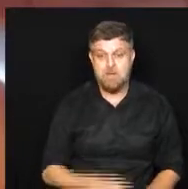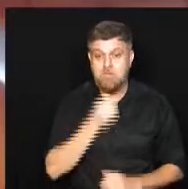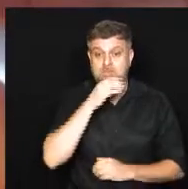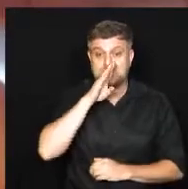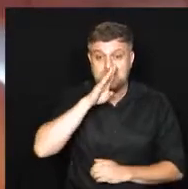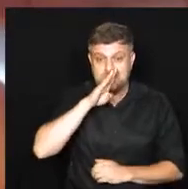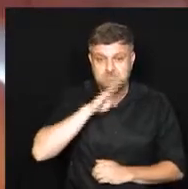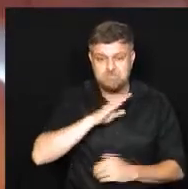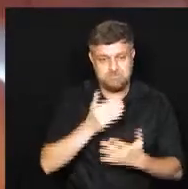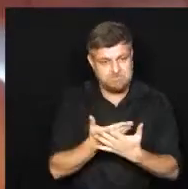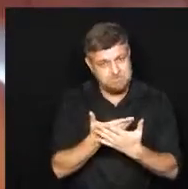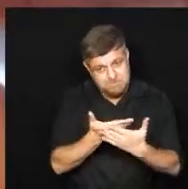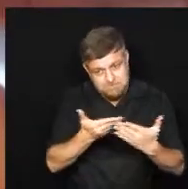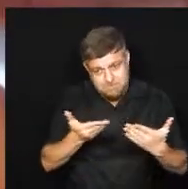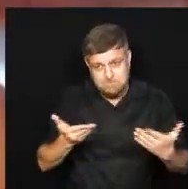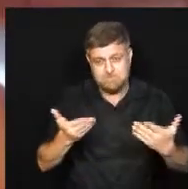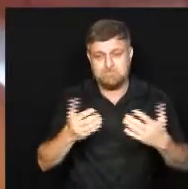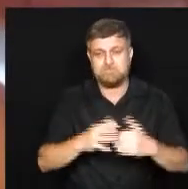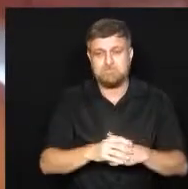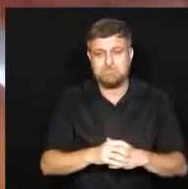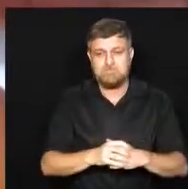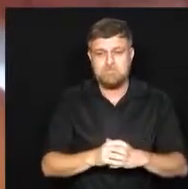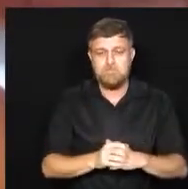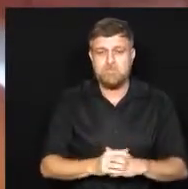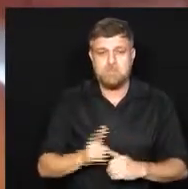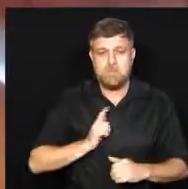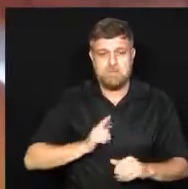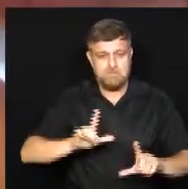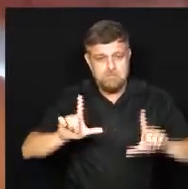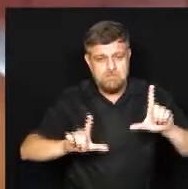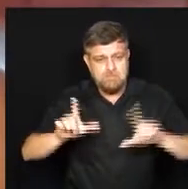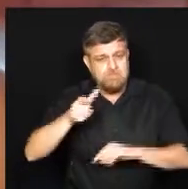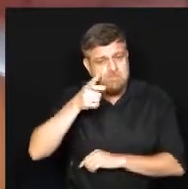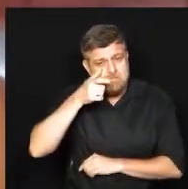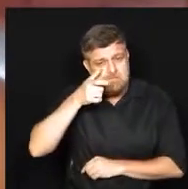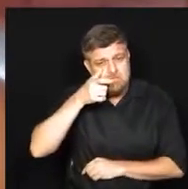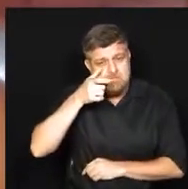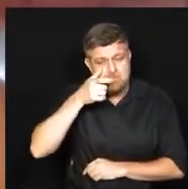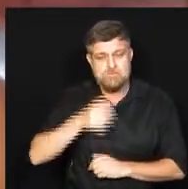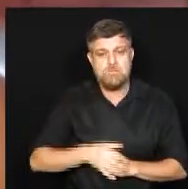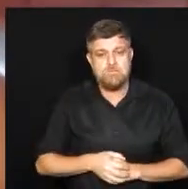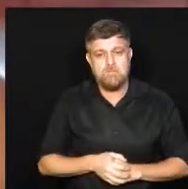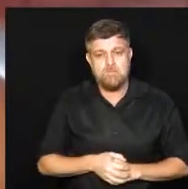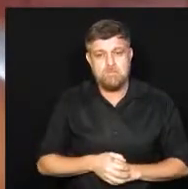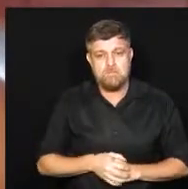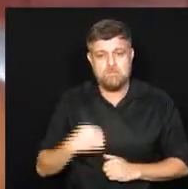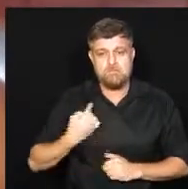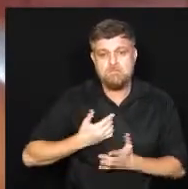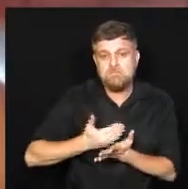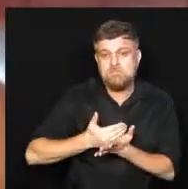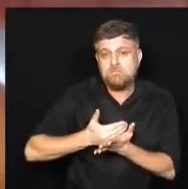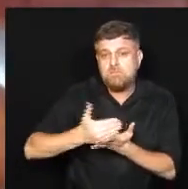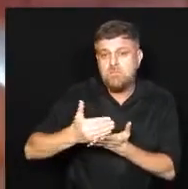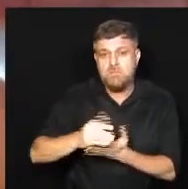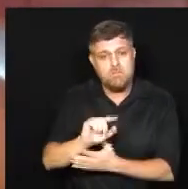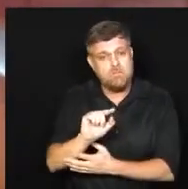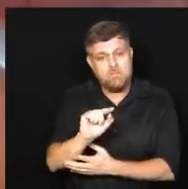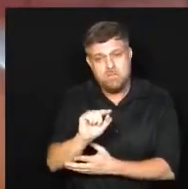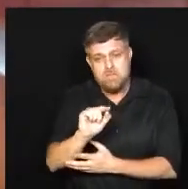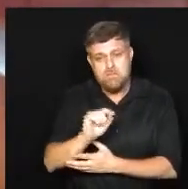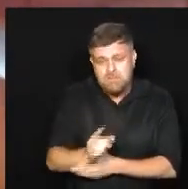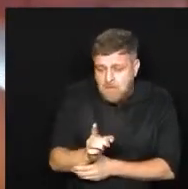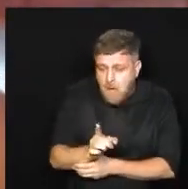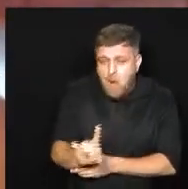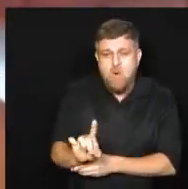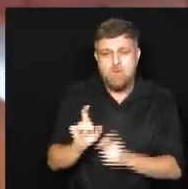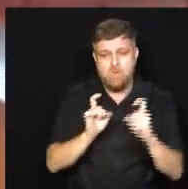Boa tarde a todas e todos que estão assistindo. A gente vai dar início então à